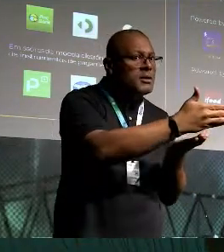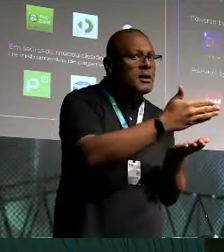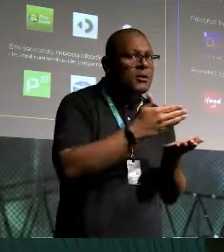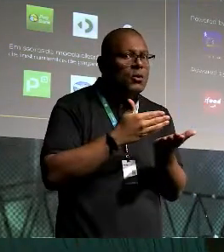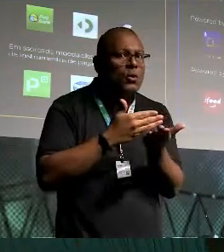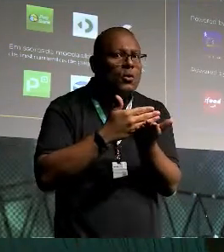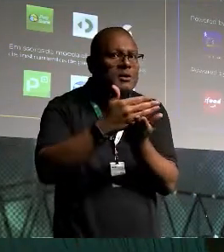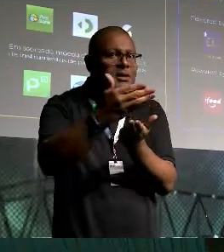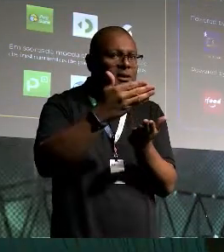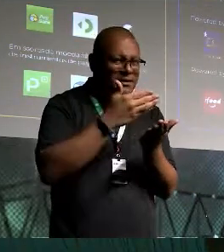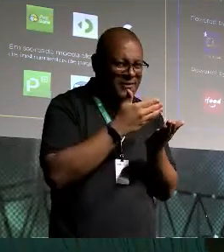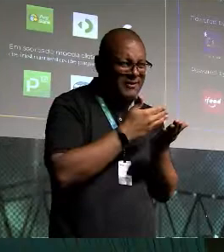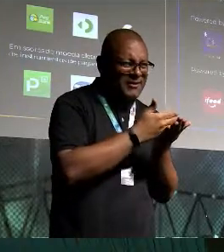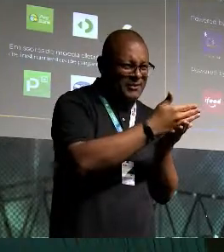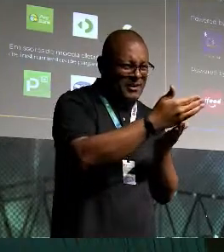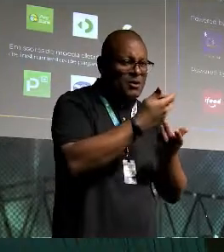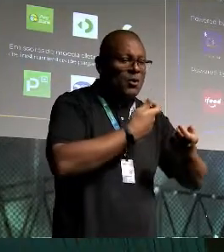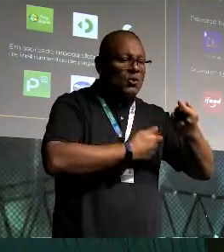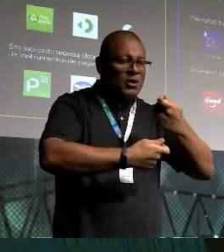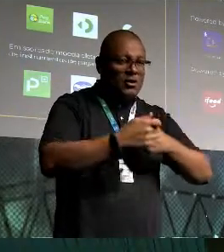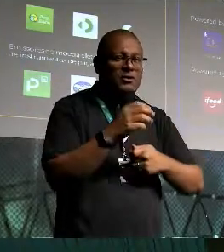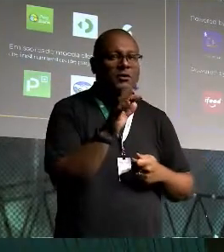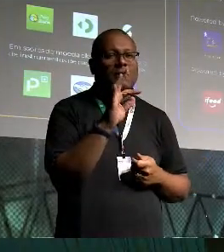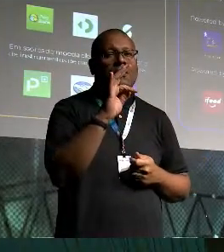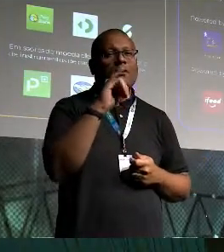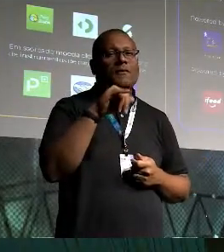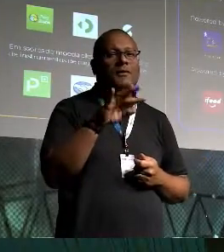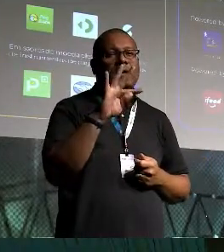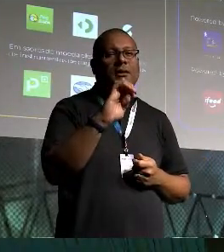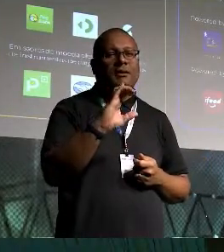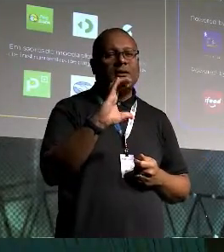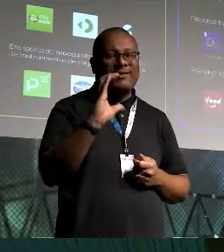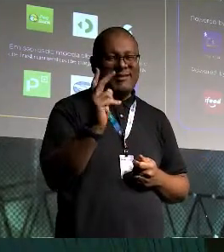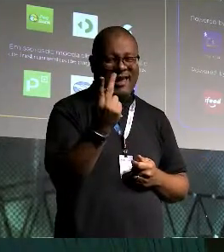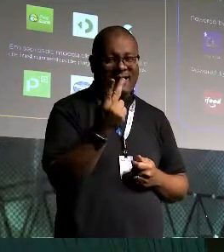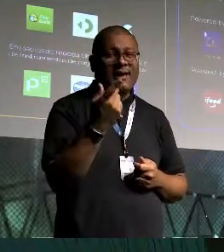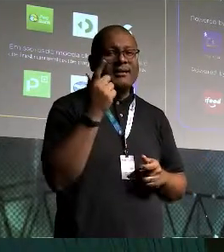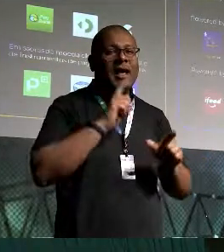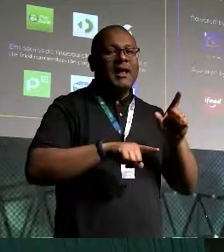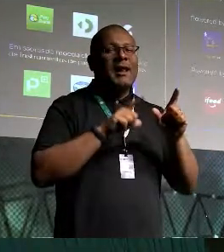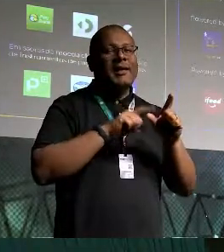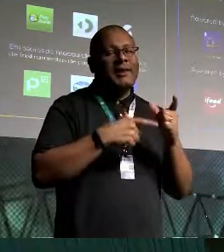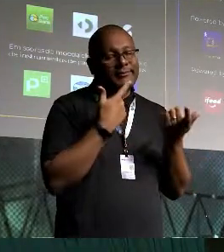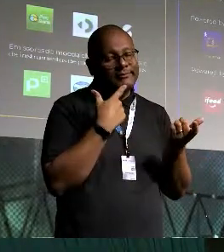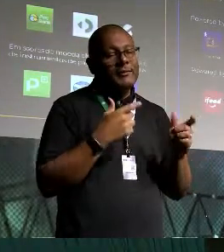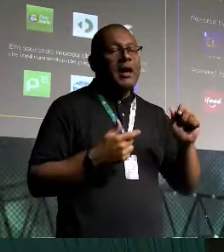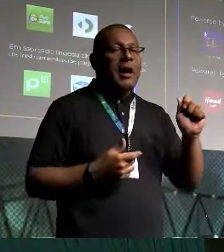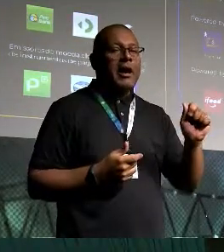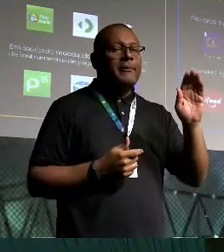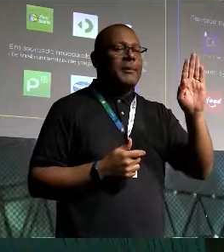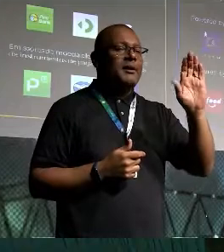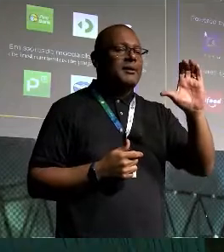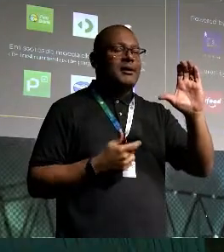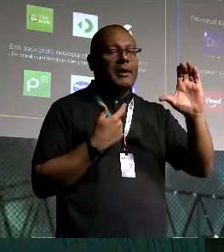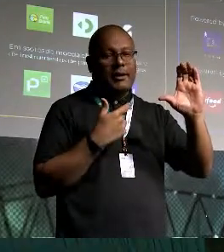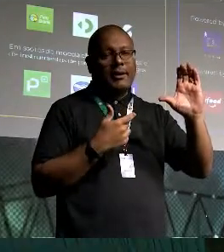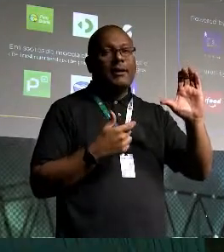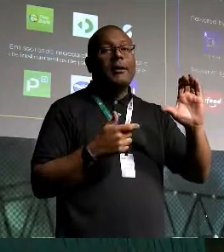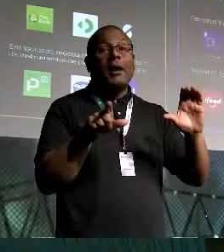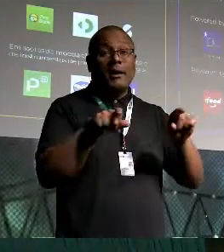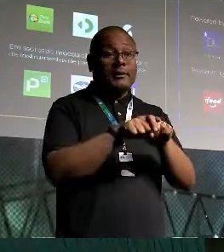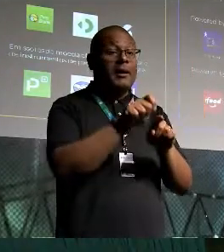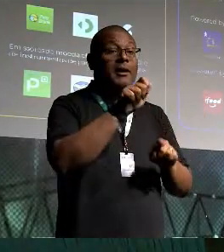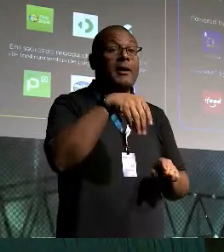nessa fintechização, como aqui eu brinco que daria para fazer o alfabeto todo, mas A, B, C, Ambev